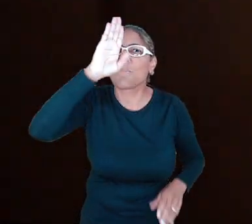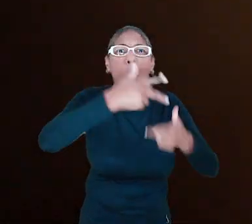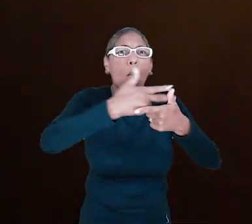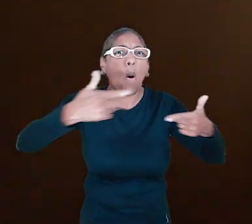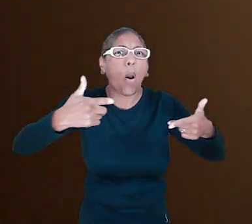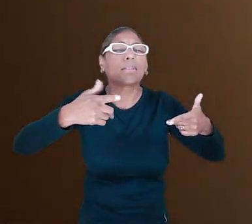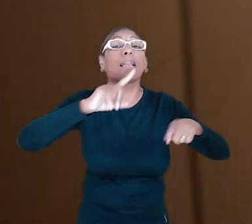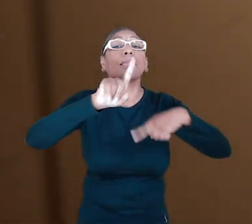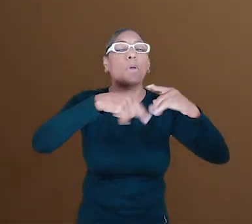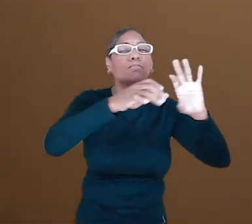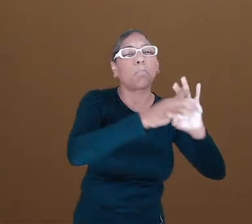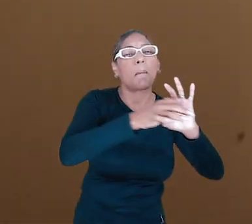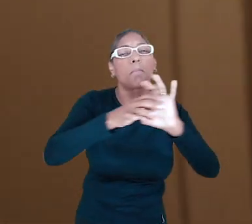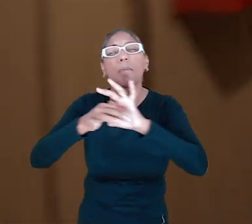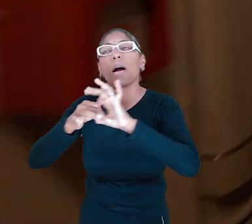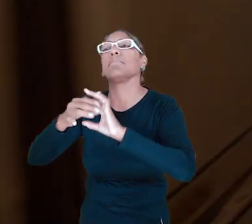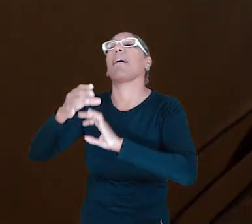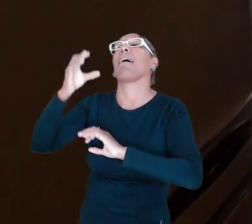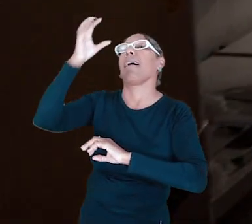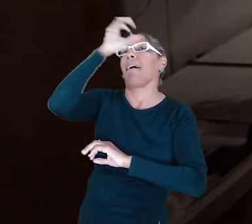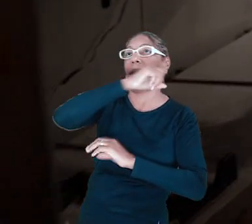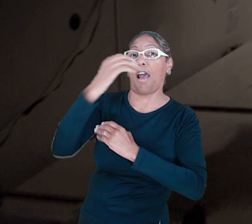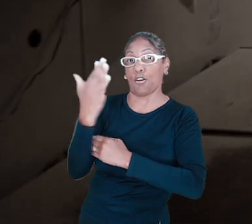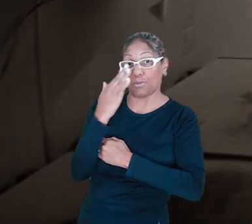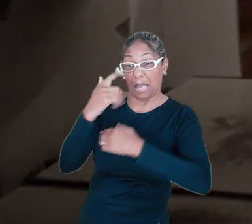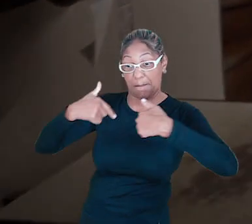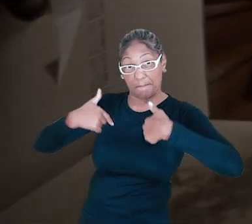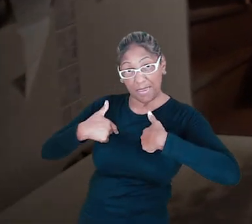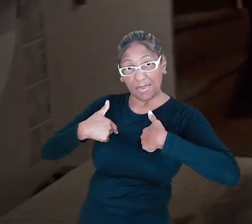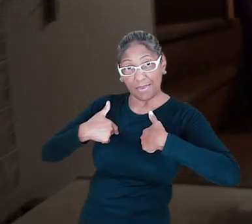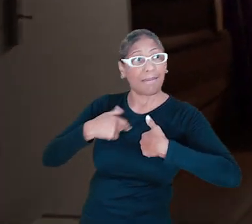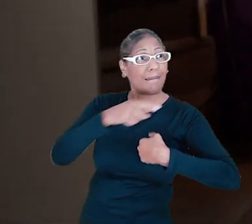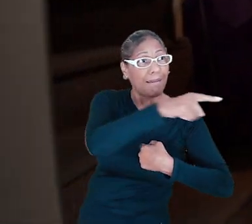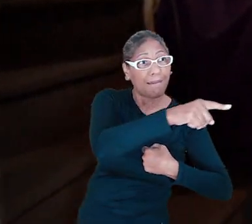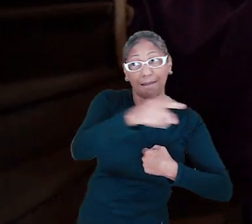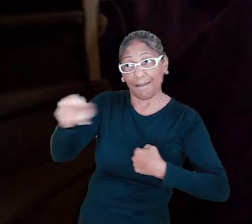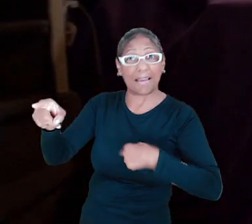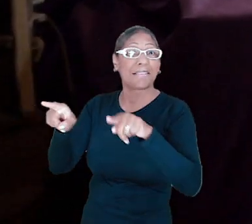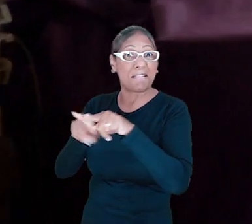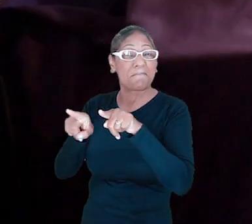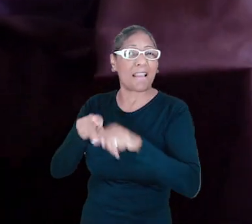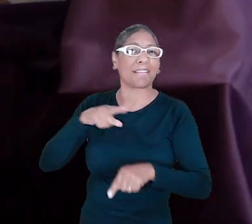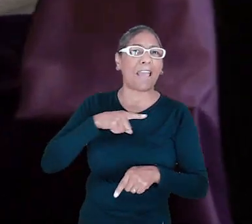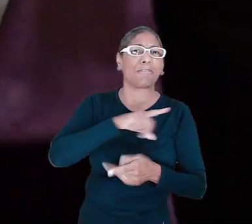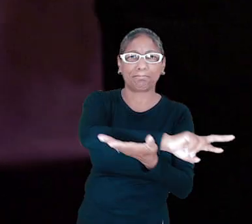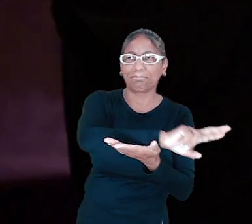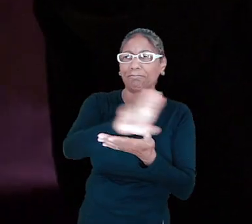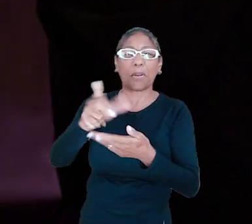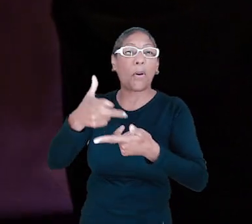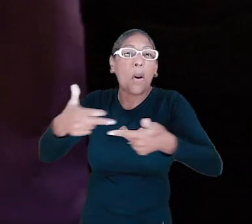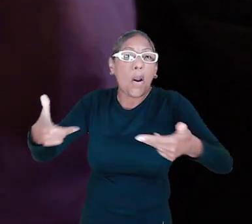juntar todos esses links e poder ajudar, né? Não só a mim, mas os outros companheiros, né? Que teve várias